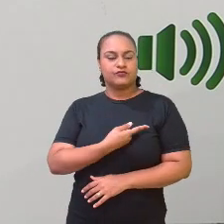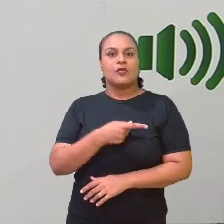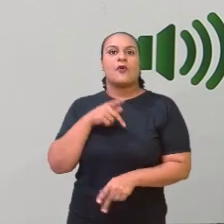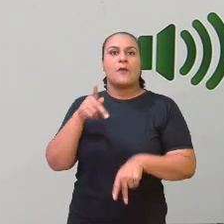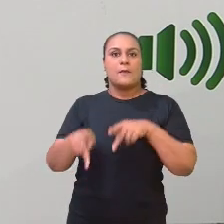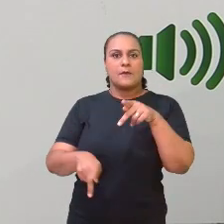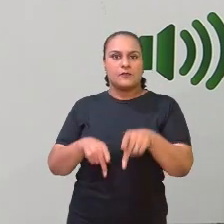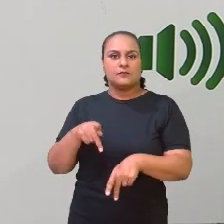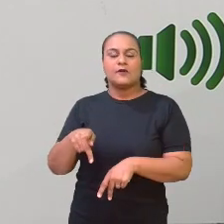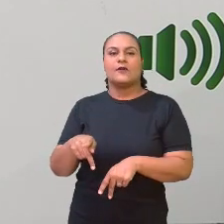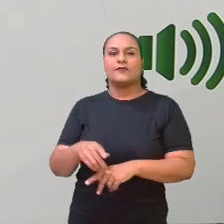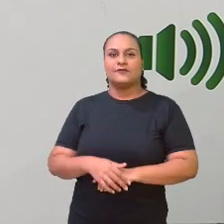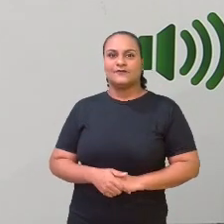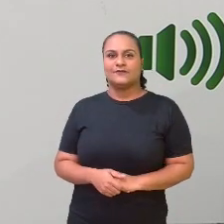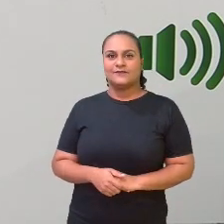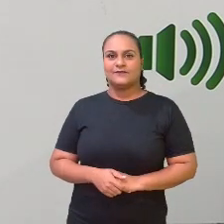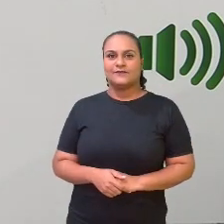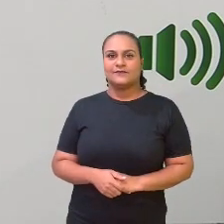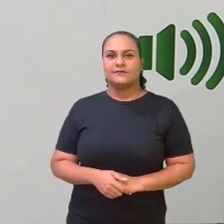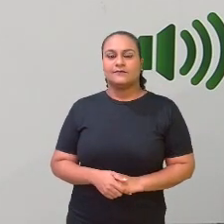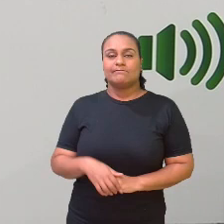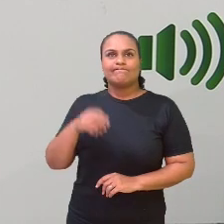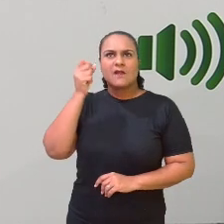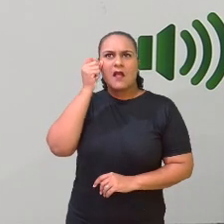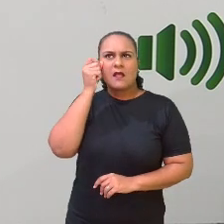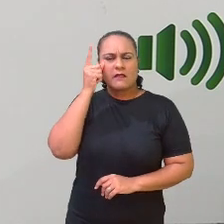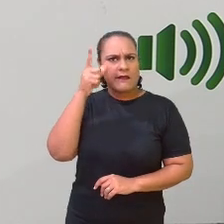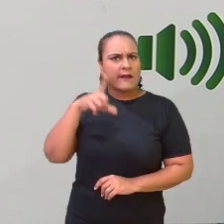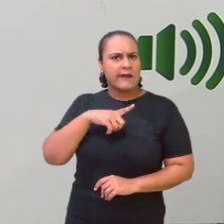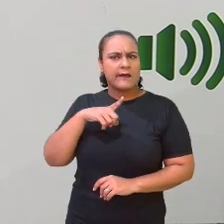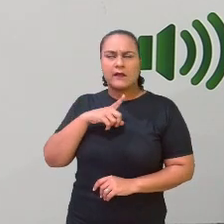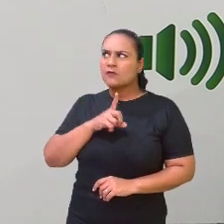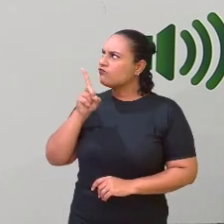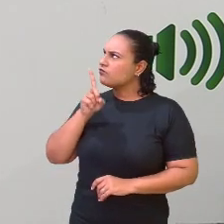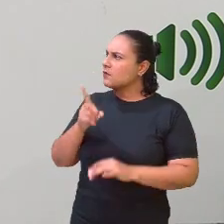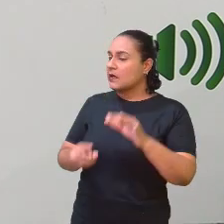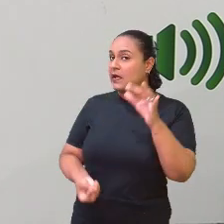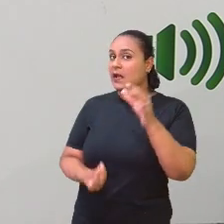período em que vivemos hoje, certo? Essas ideias que eles tinham lá